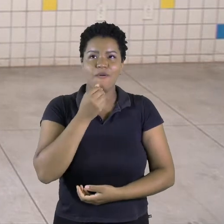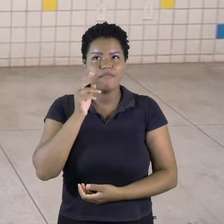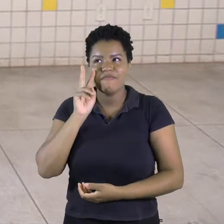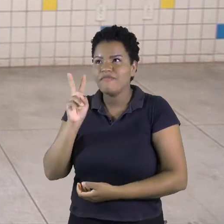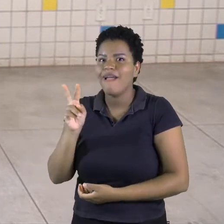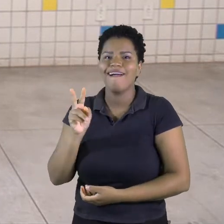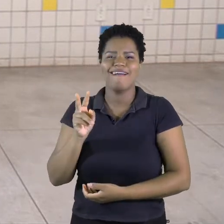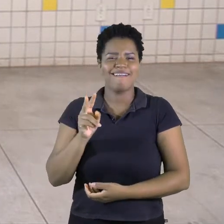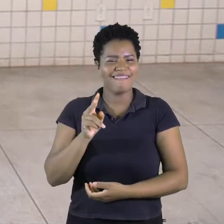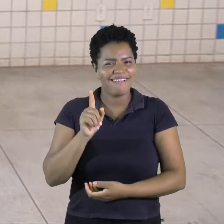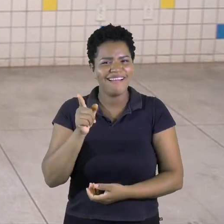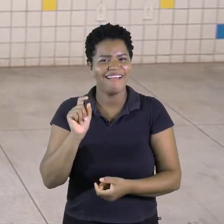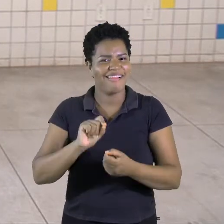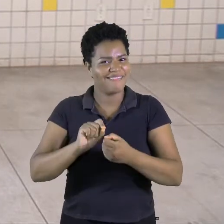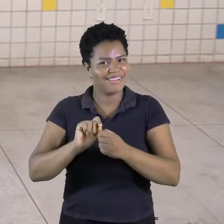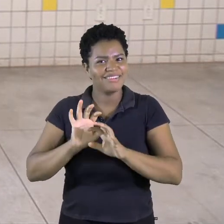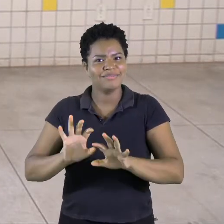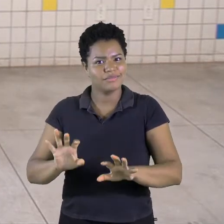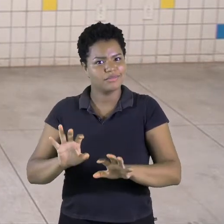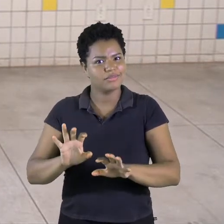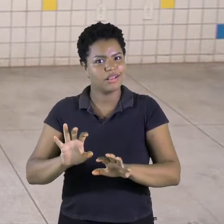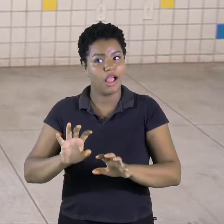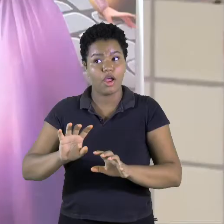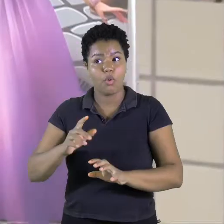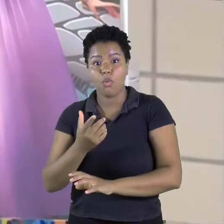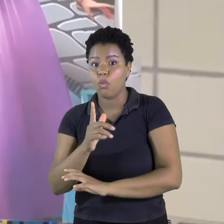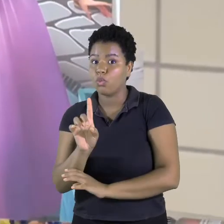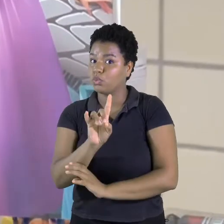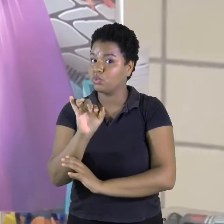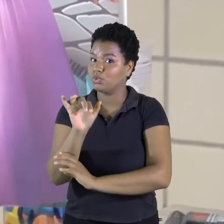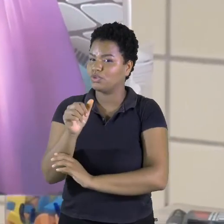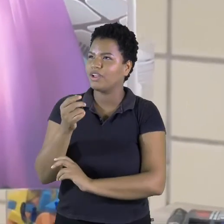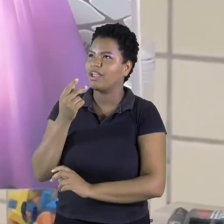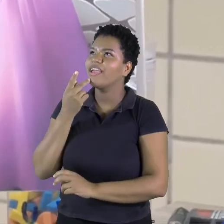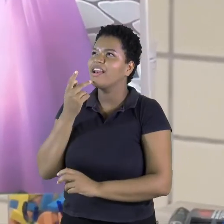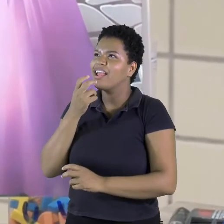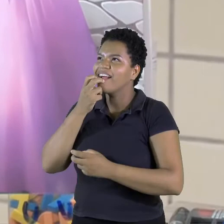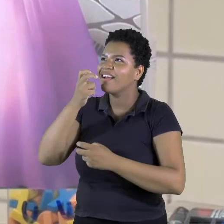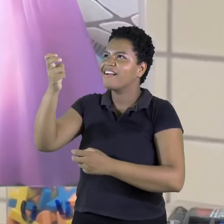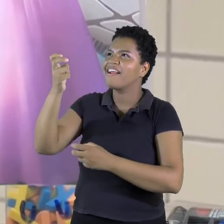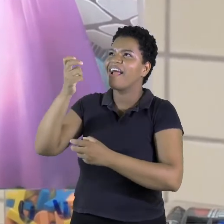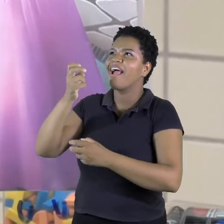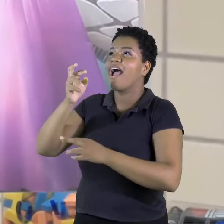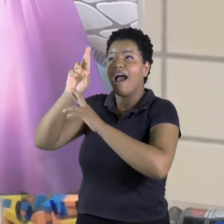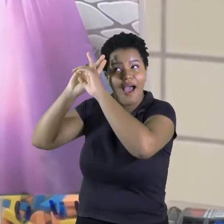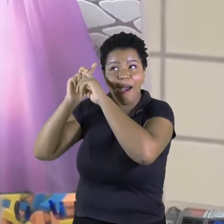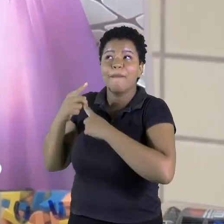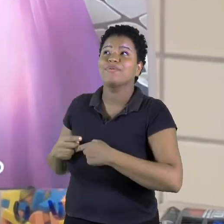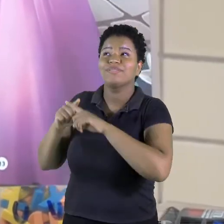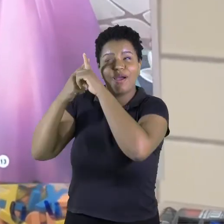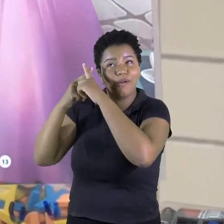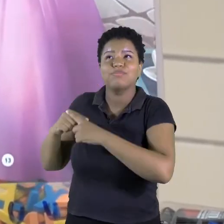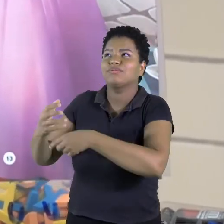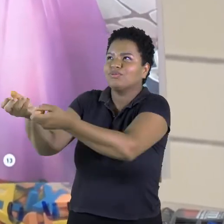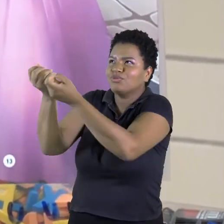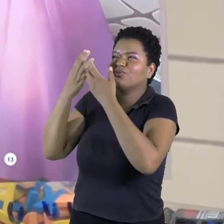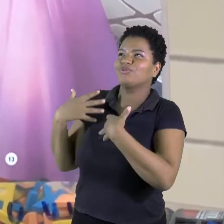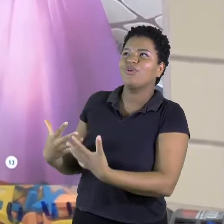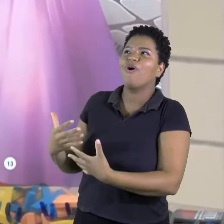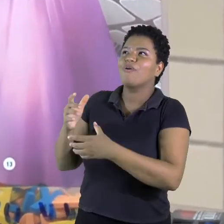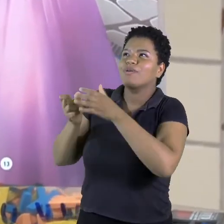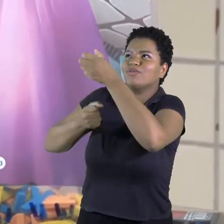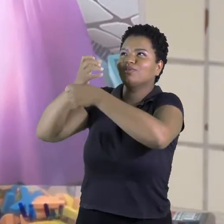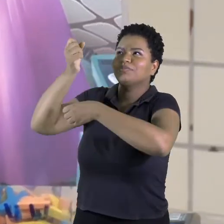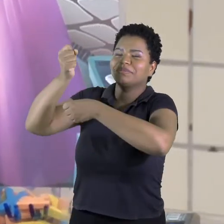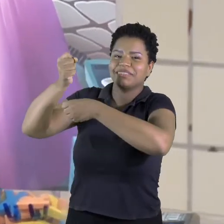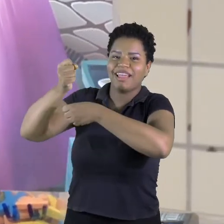faz. Ele foi para lá no outro dia, gritou: Rapunzel, Rapunzel, jogue as suas tranças de mel. Rapunzel